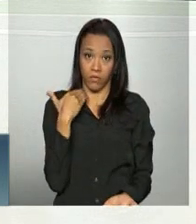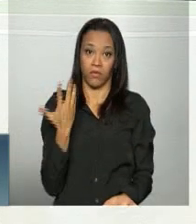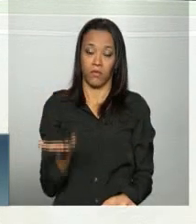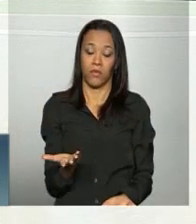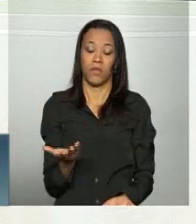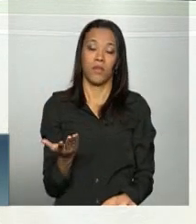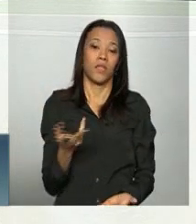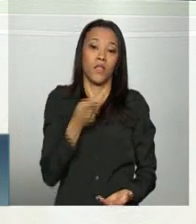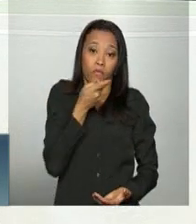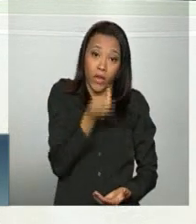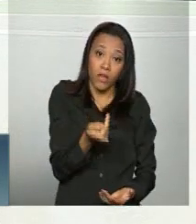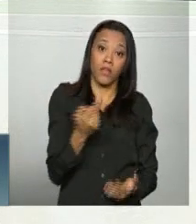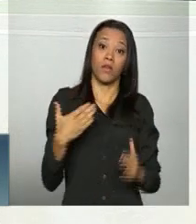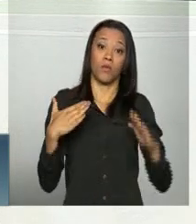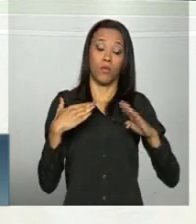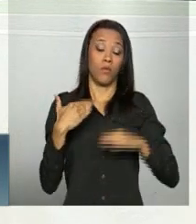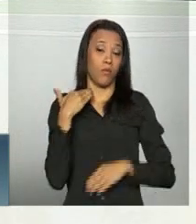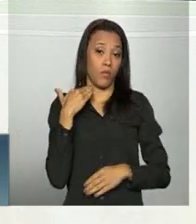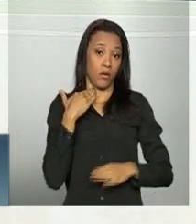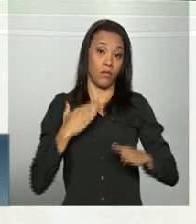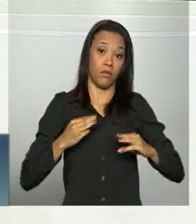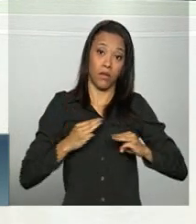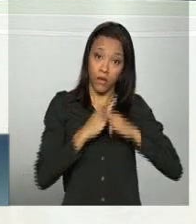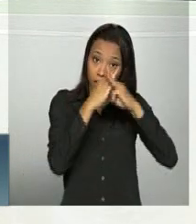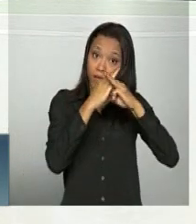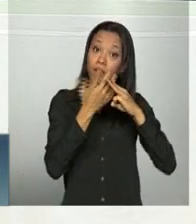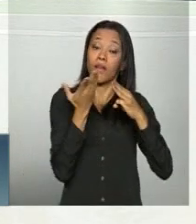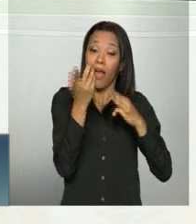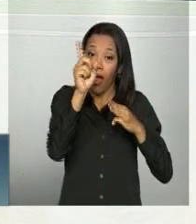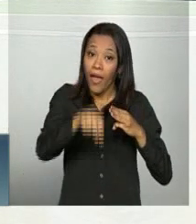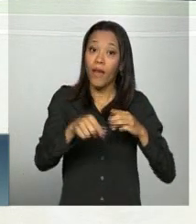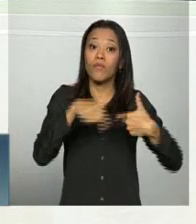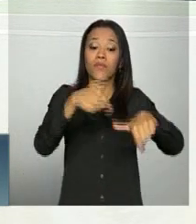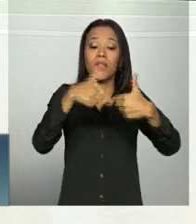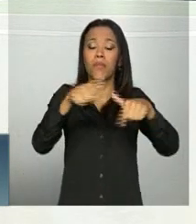certo? A Caixa está fazendo uma operação comercial.